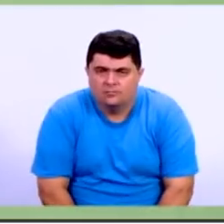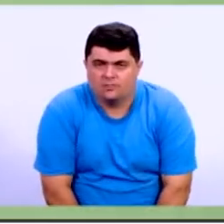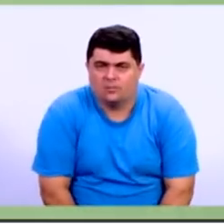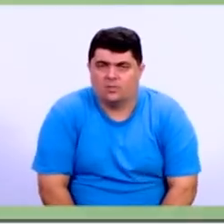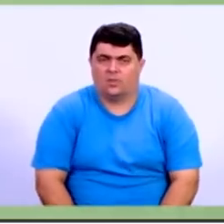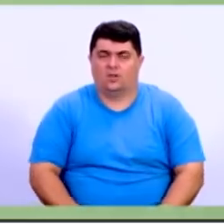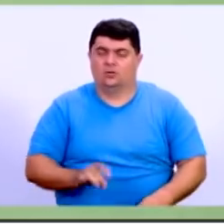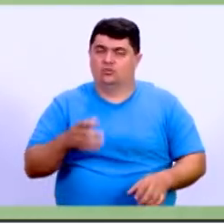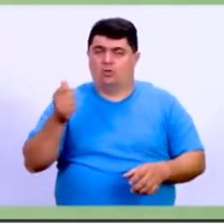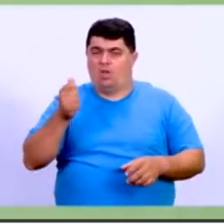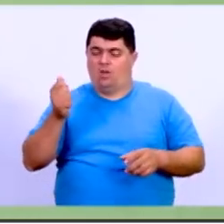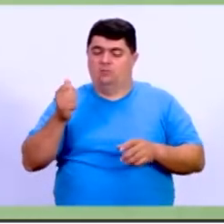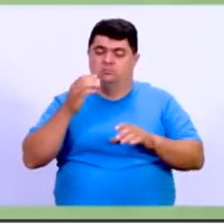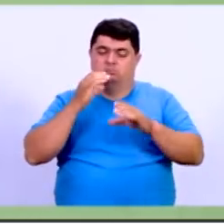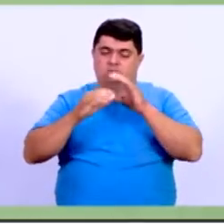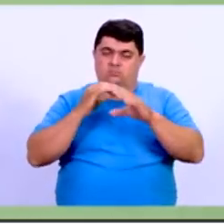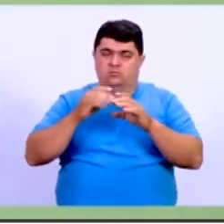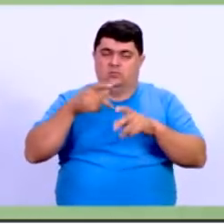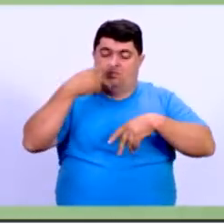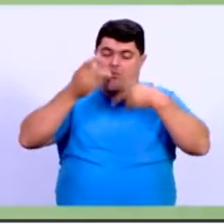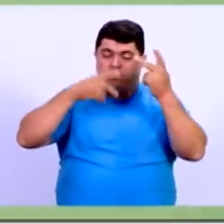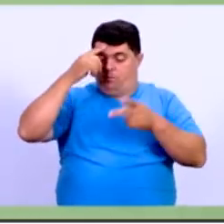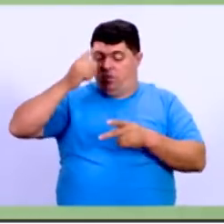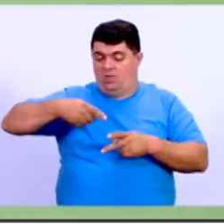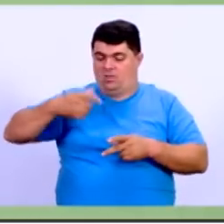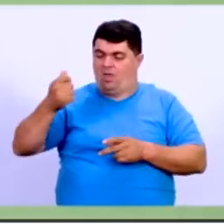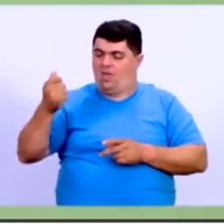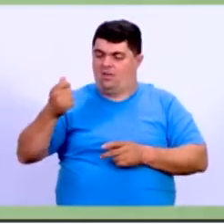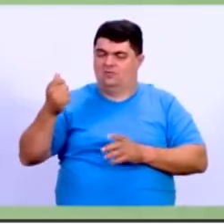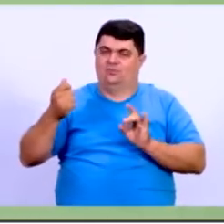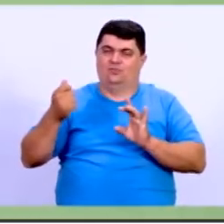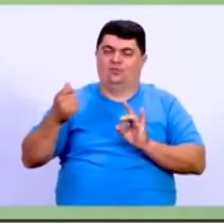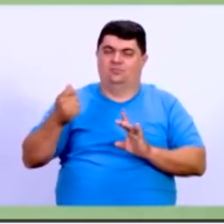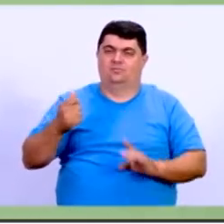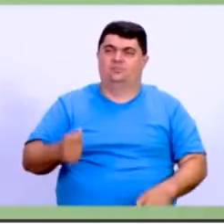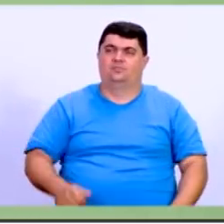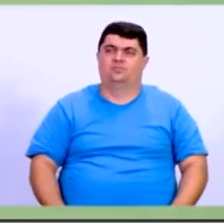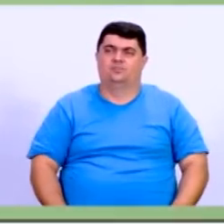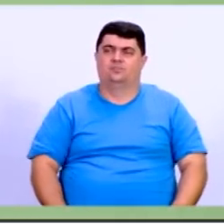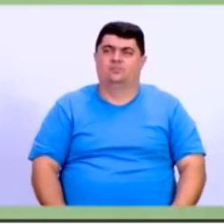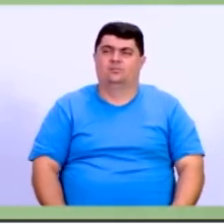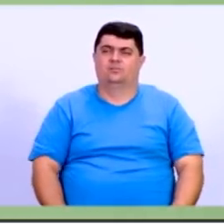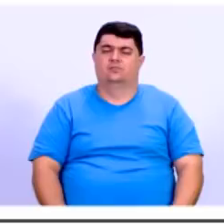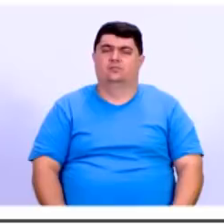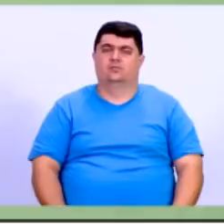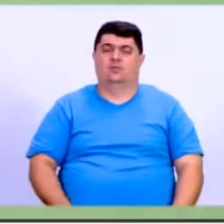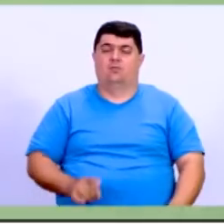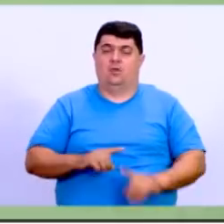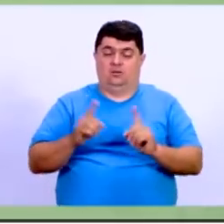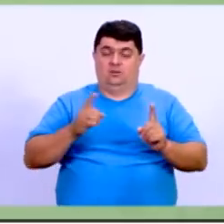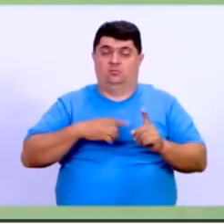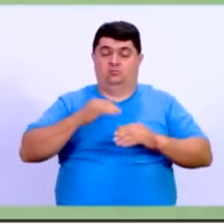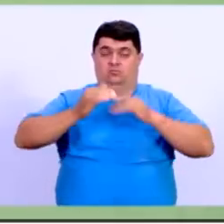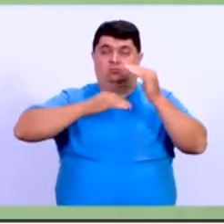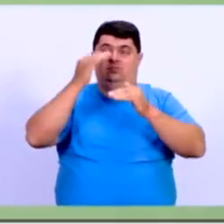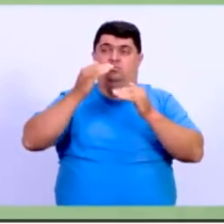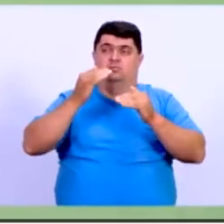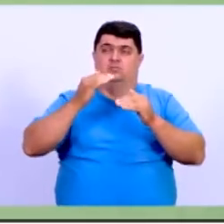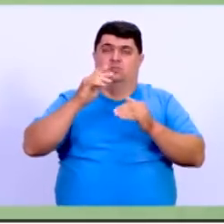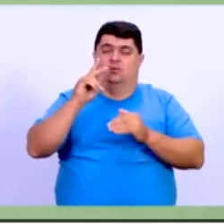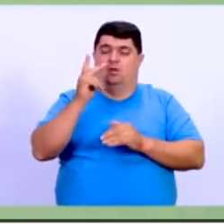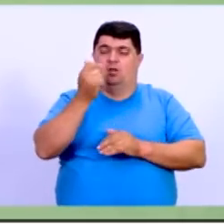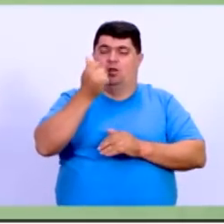só a A que se comunica, só a A que fala aqui nesse ambiente, né, simplex, tá? Só que aí teve uma evolução, né? Evolução para onde? Para